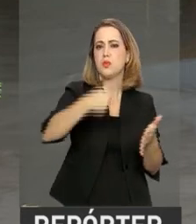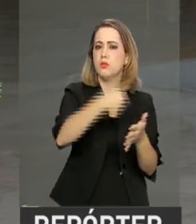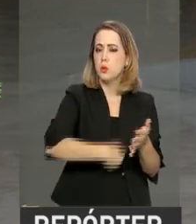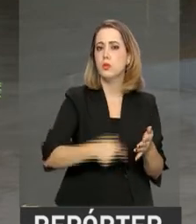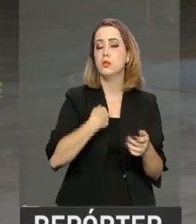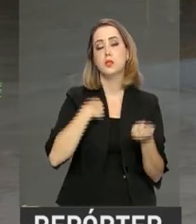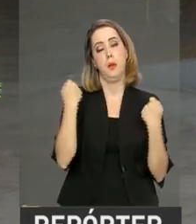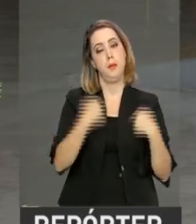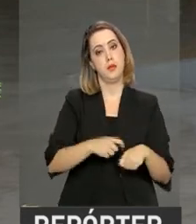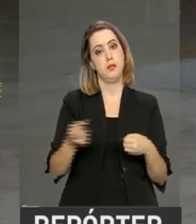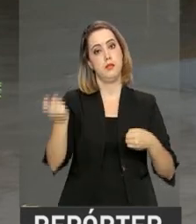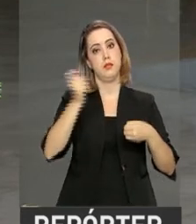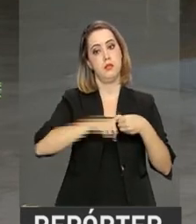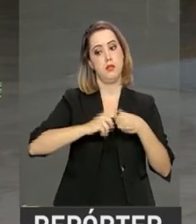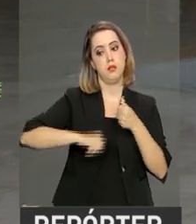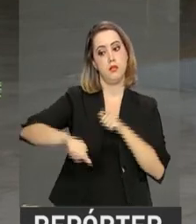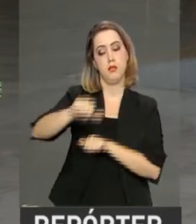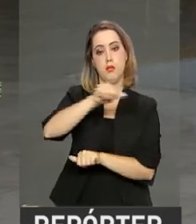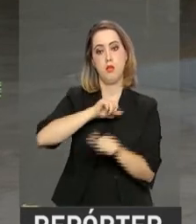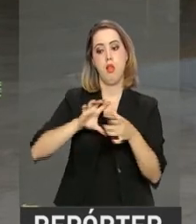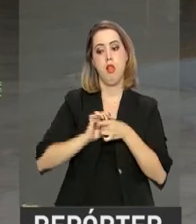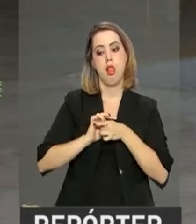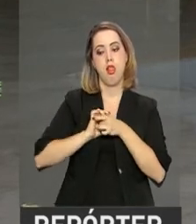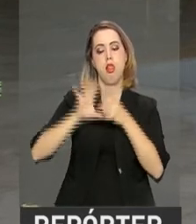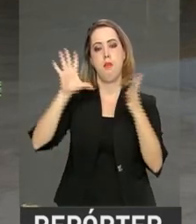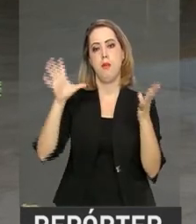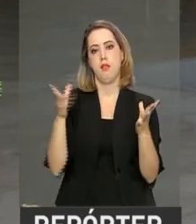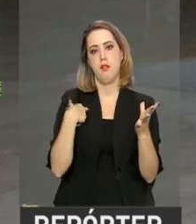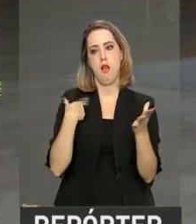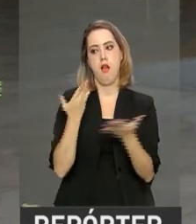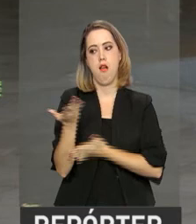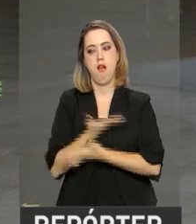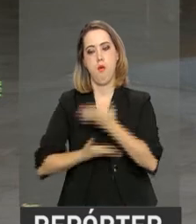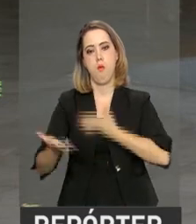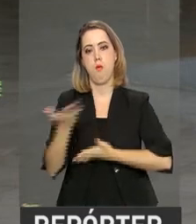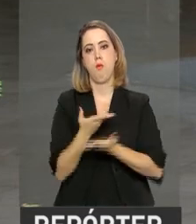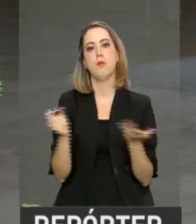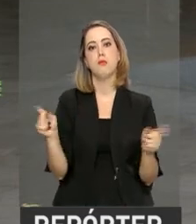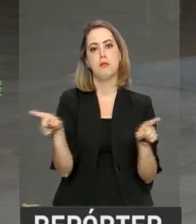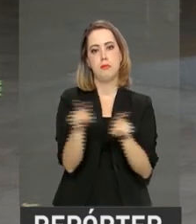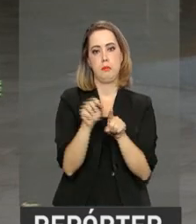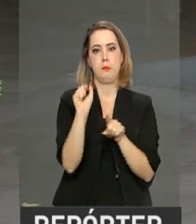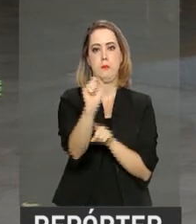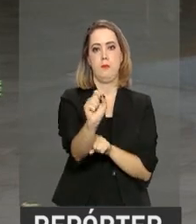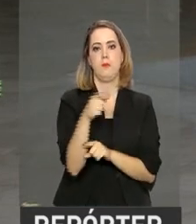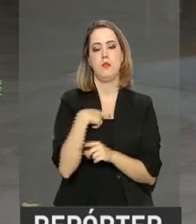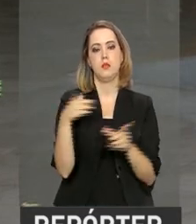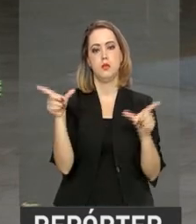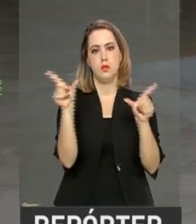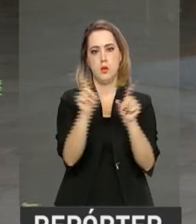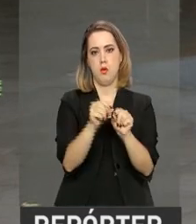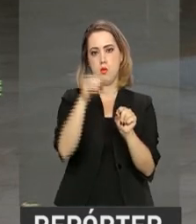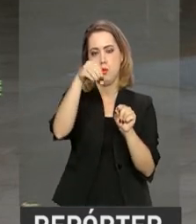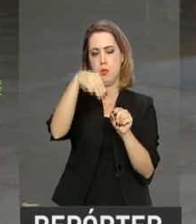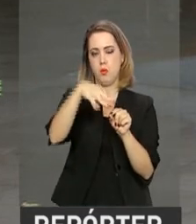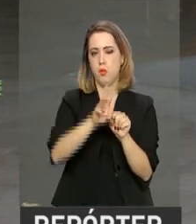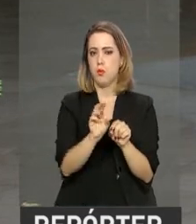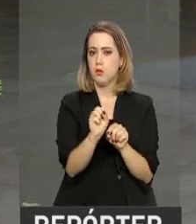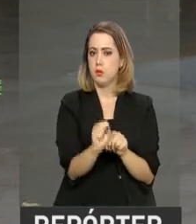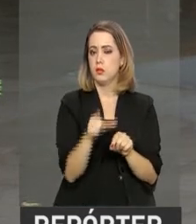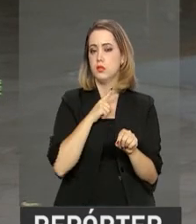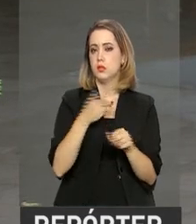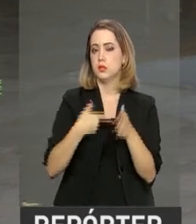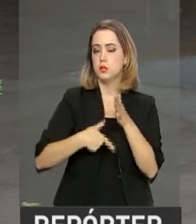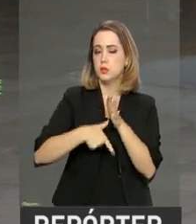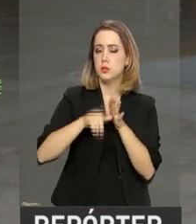da rodada doha de liberalização do comércio mundial liderada pela organização mundial do comércio desde a década